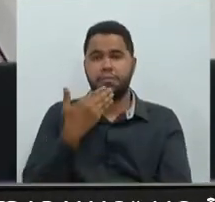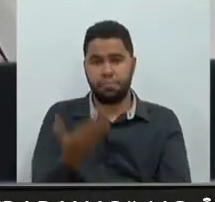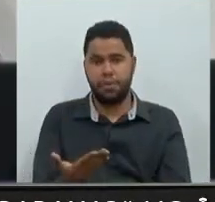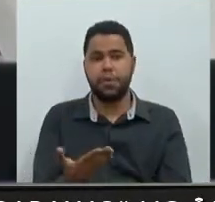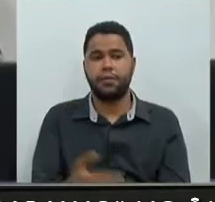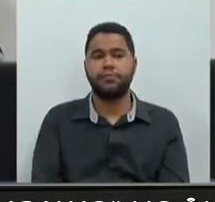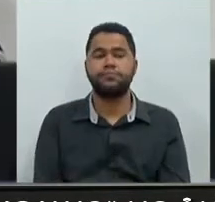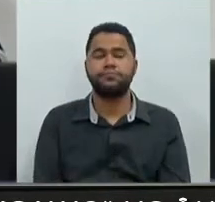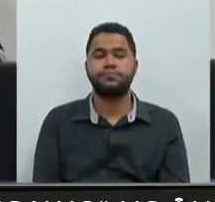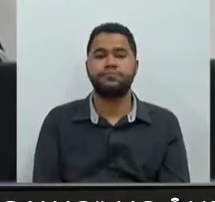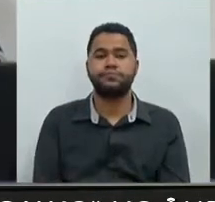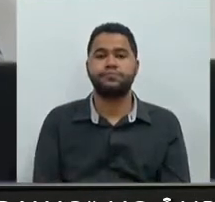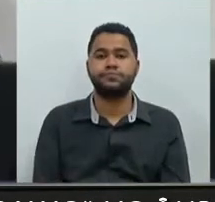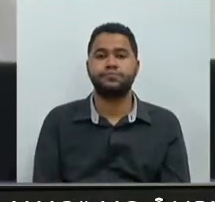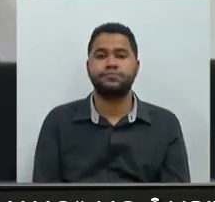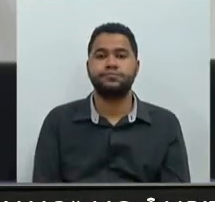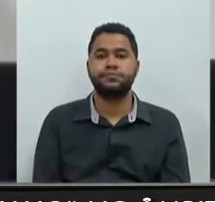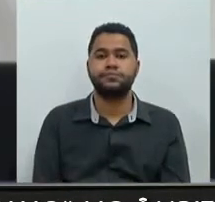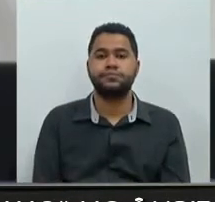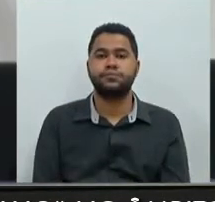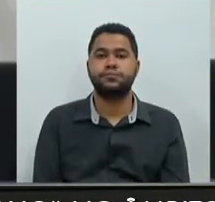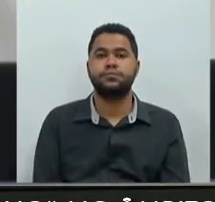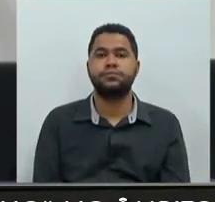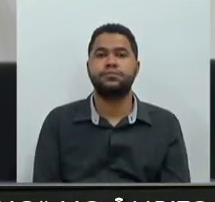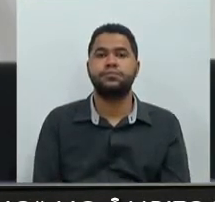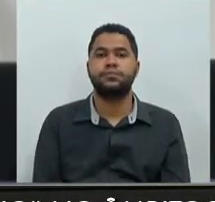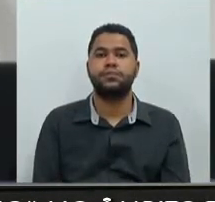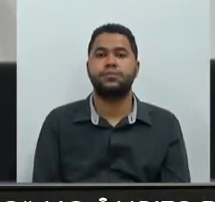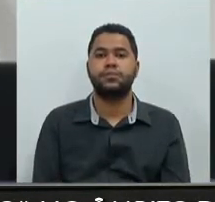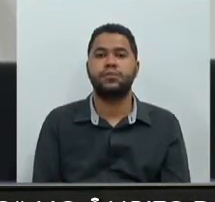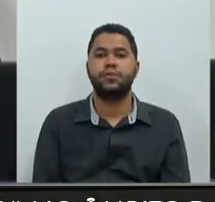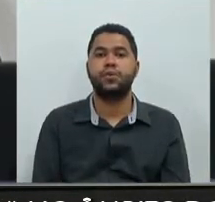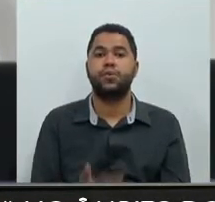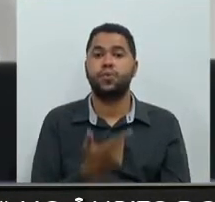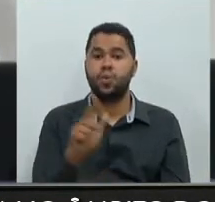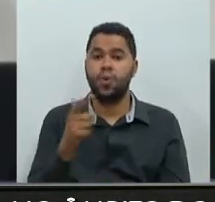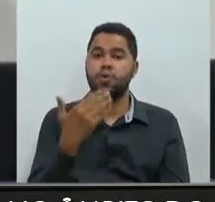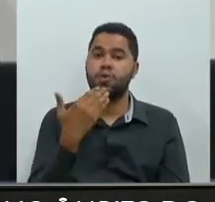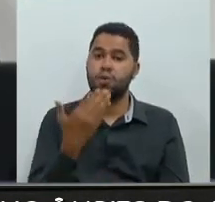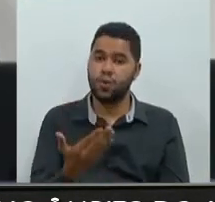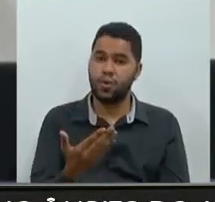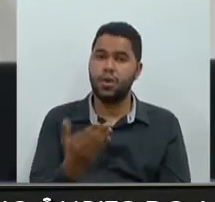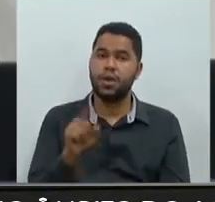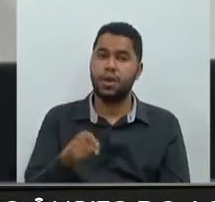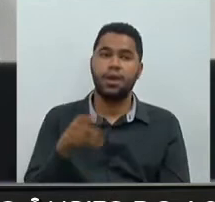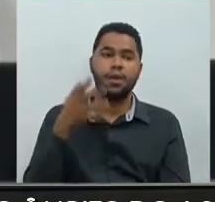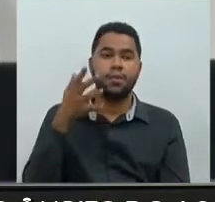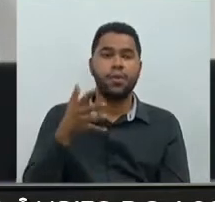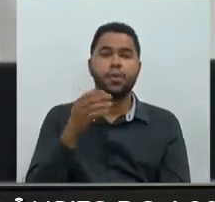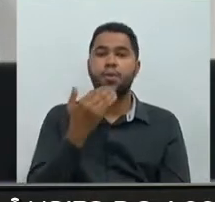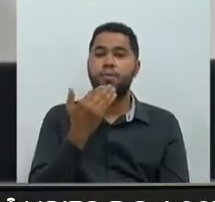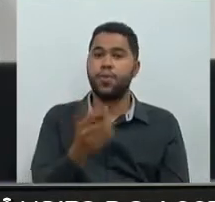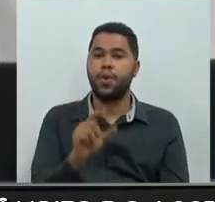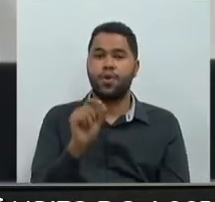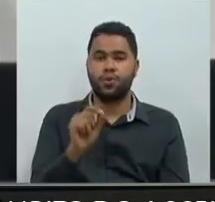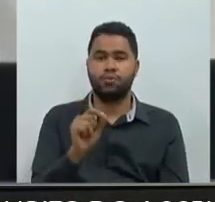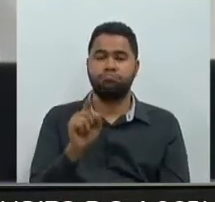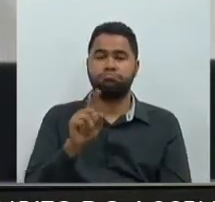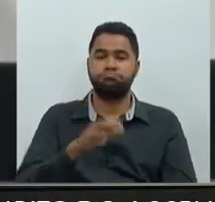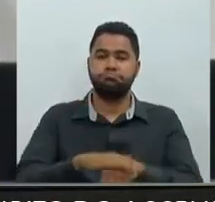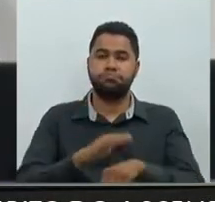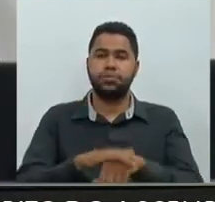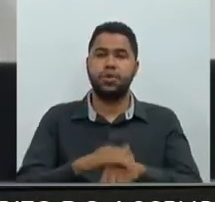sentido, tá, ok? O outro requerimento, os deputados que subscrevem requerem, nos termos do